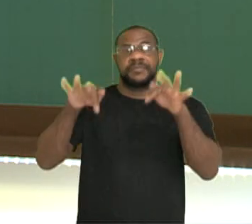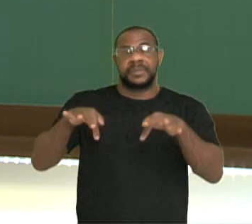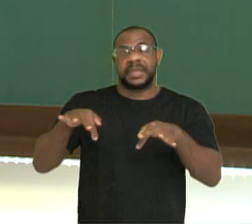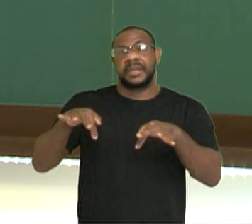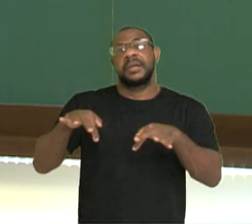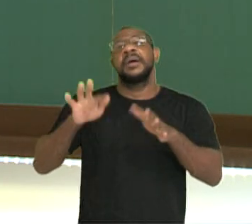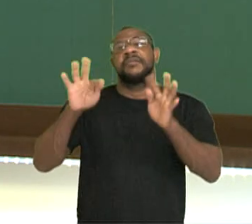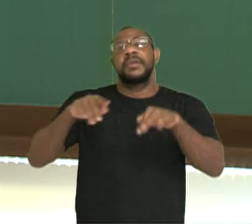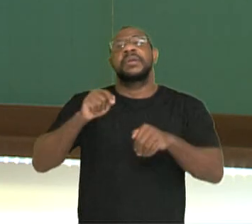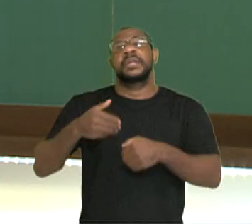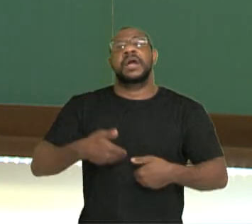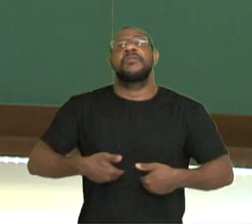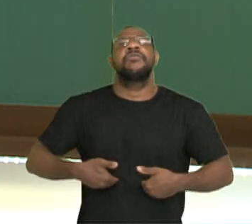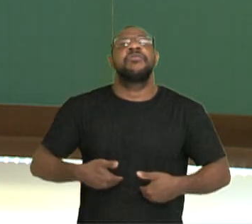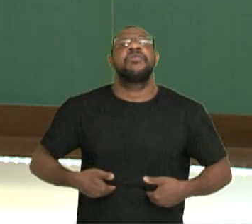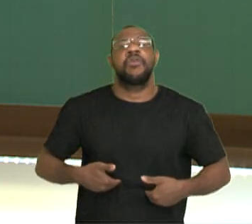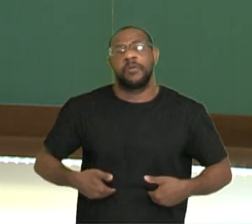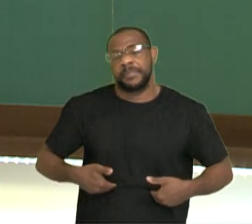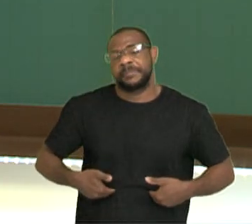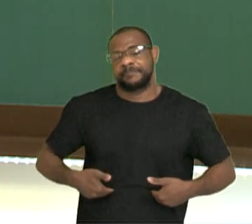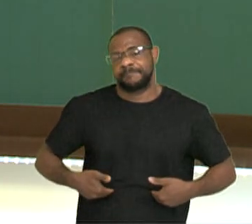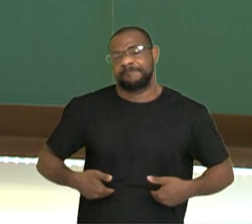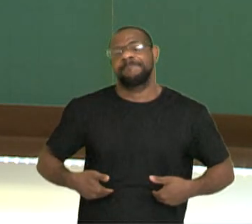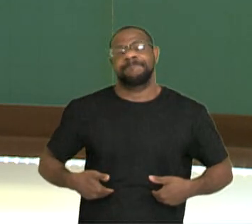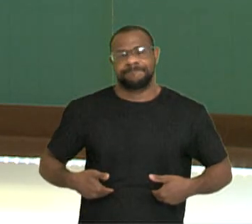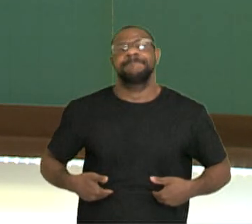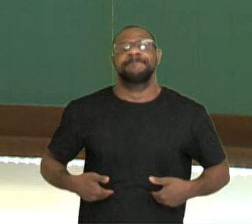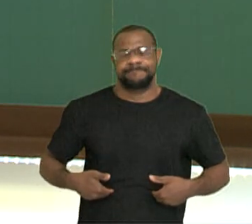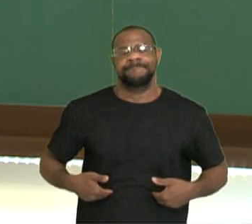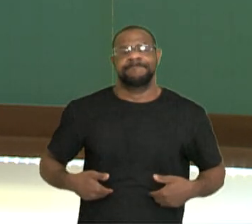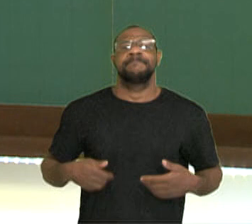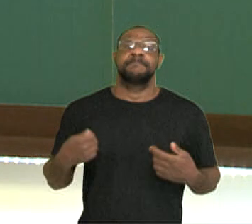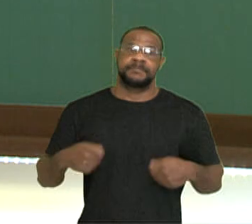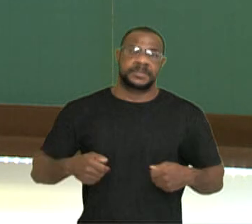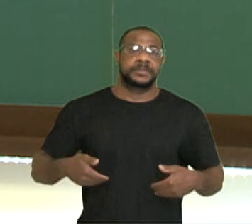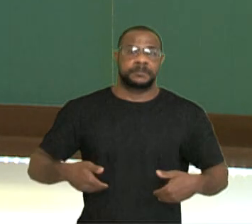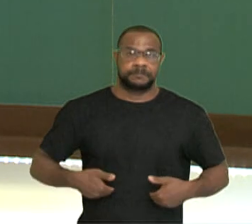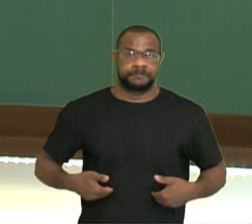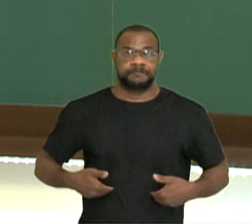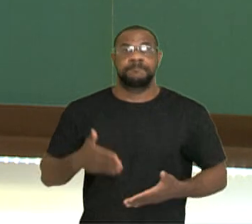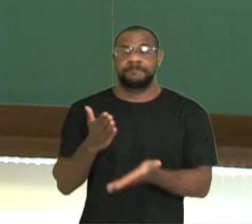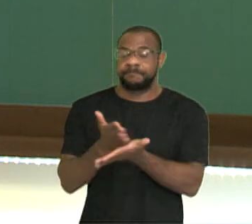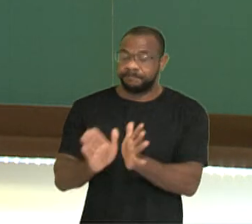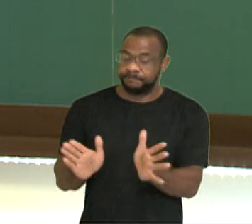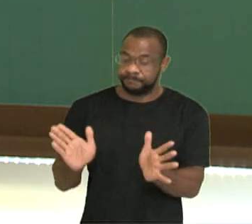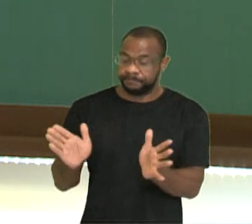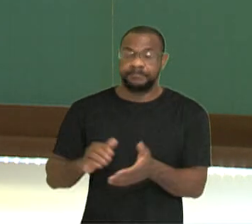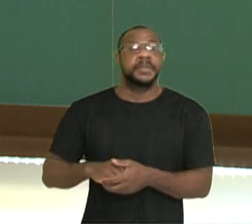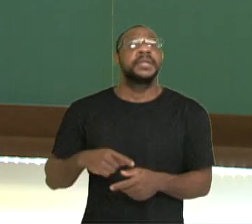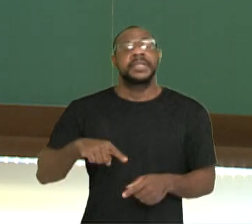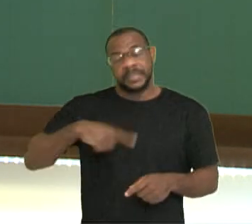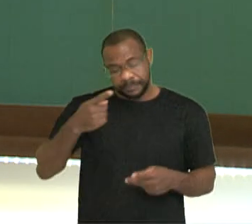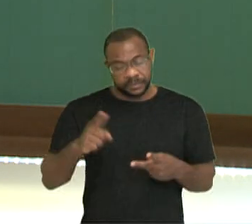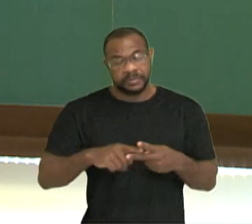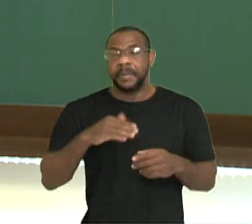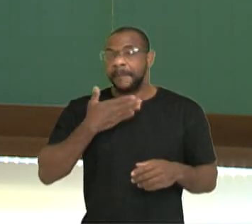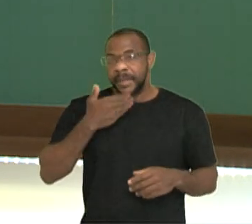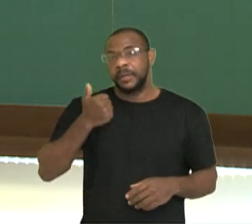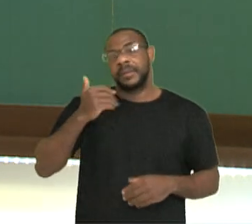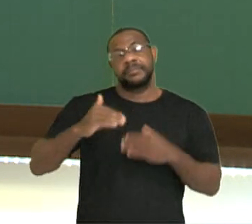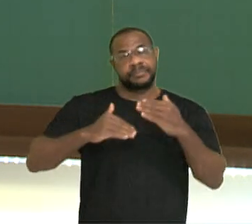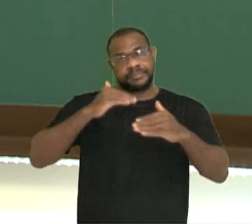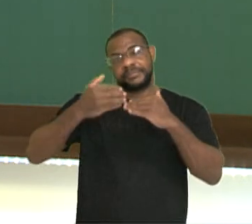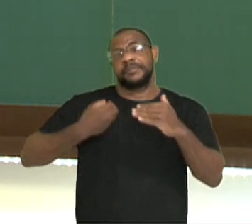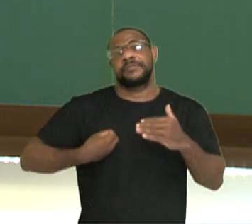miséria. Aí nós conseguimos avançar em termos de características populacionais para uma melhoria de condições